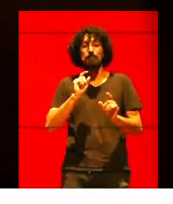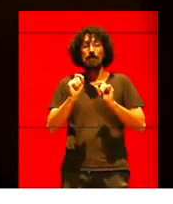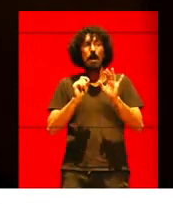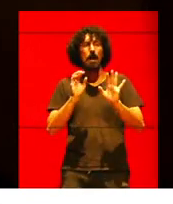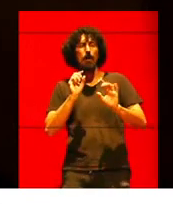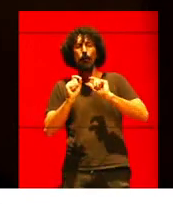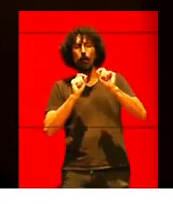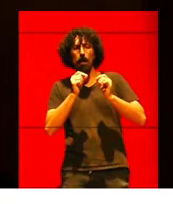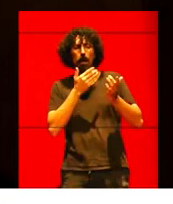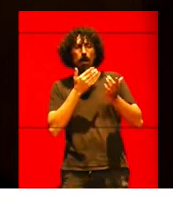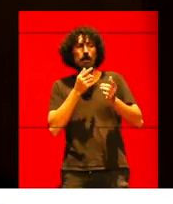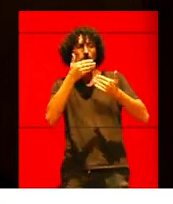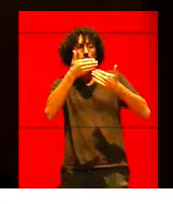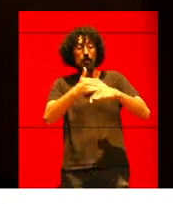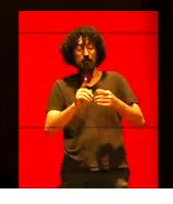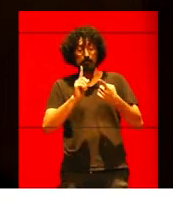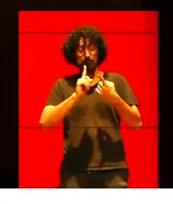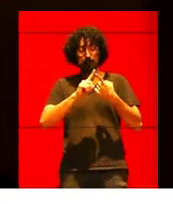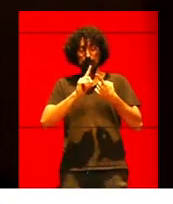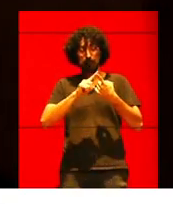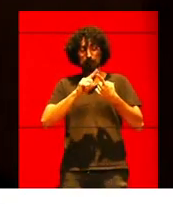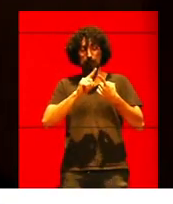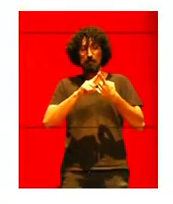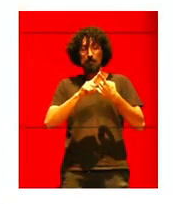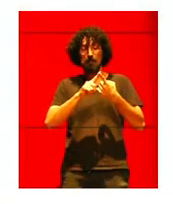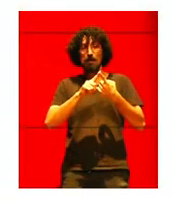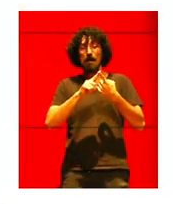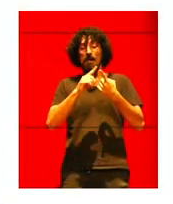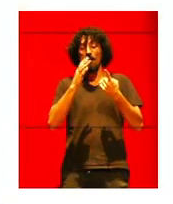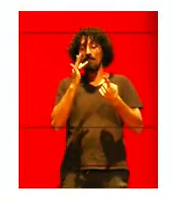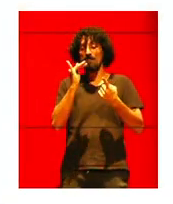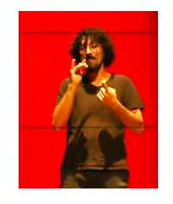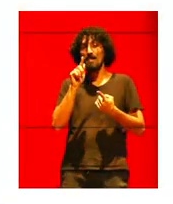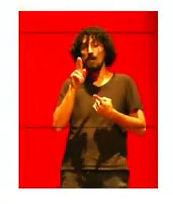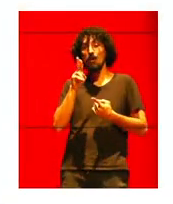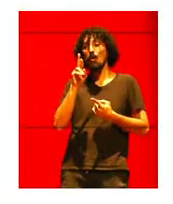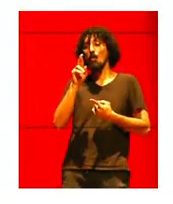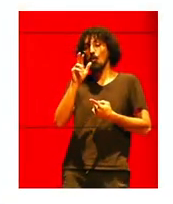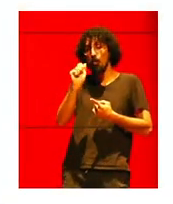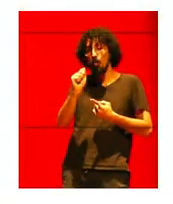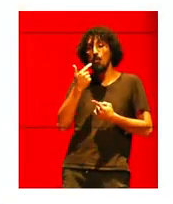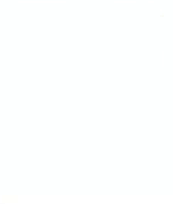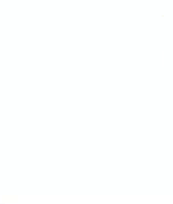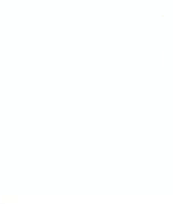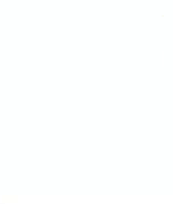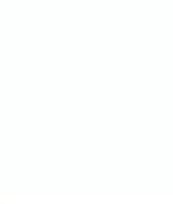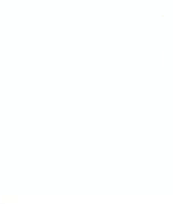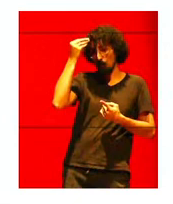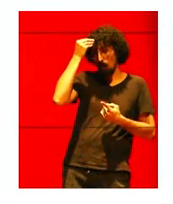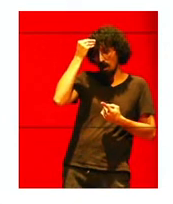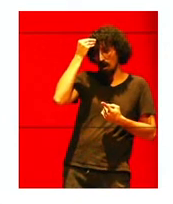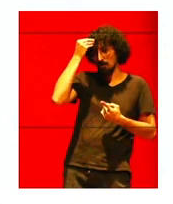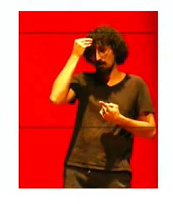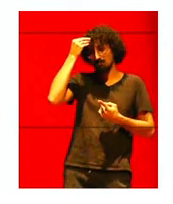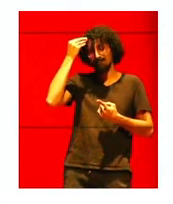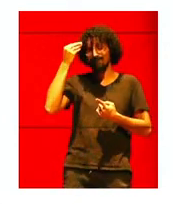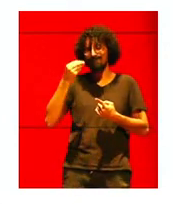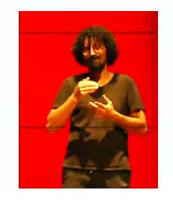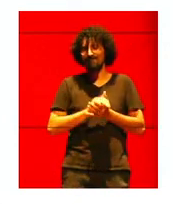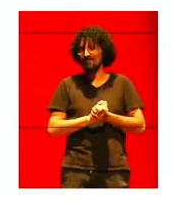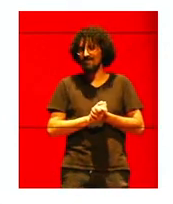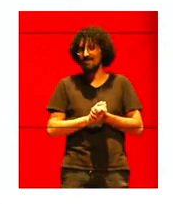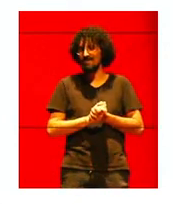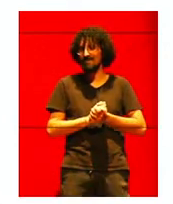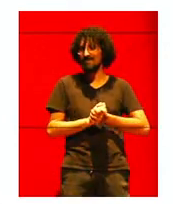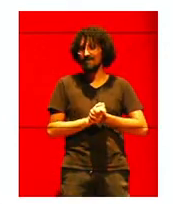prova? Olha só, figuras de linguagem. Sabe figuras de linguagem? Vocês cantaram pra mim agorinha aqui, Acorda